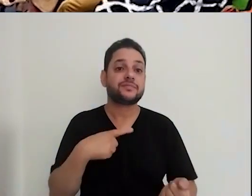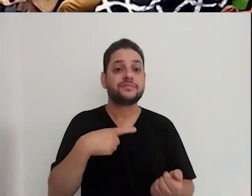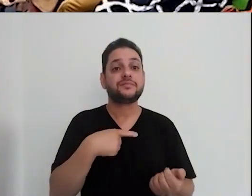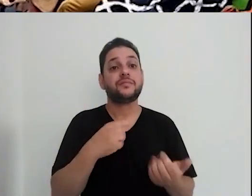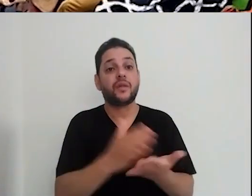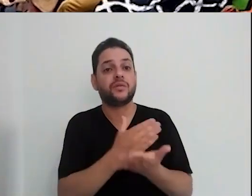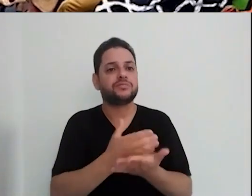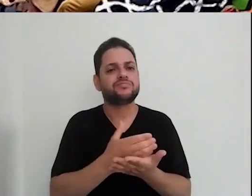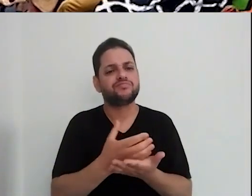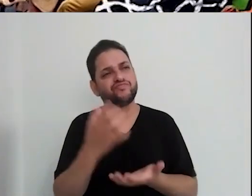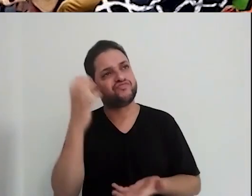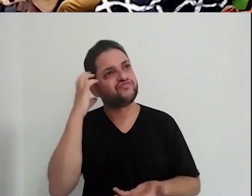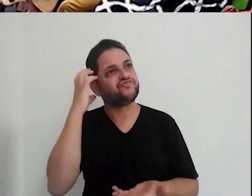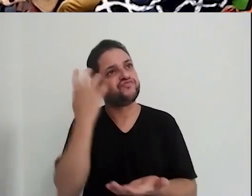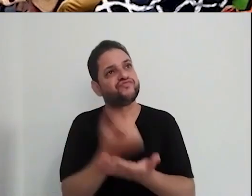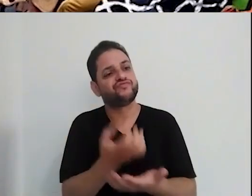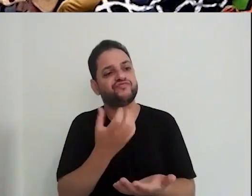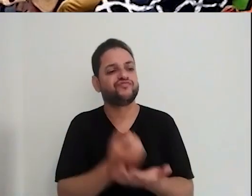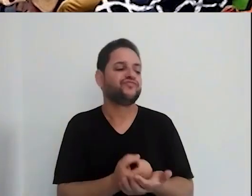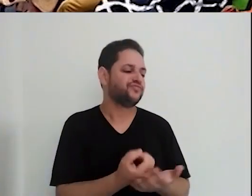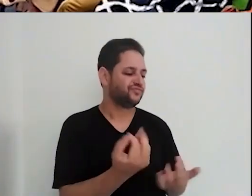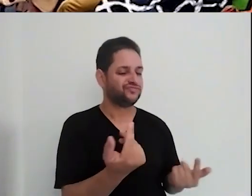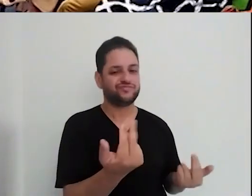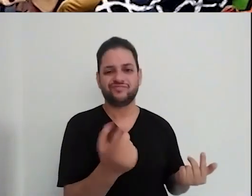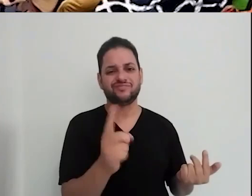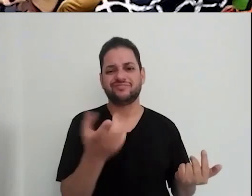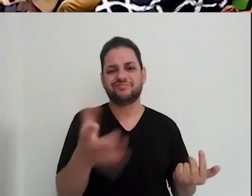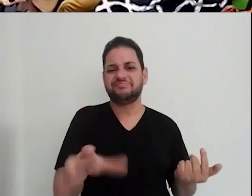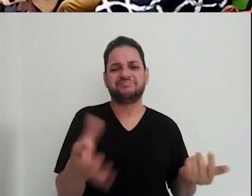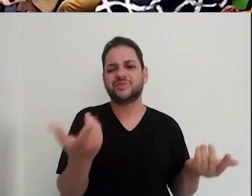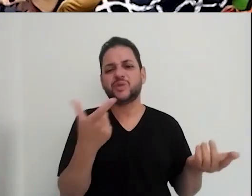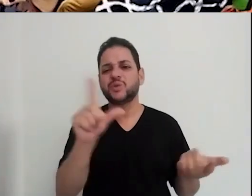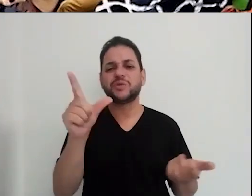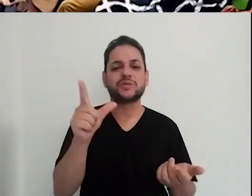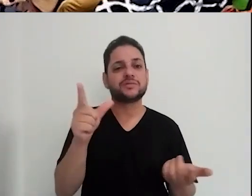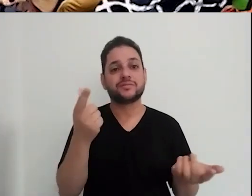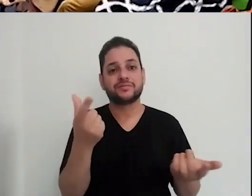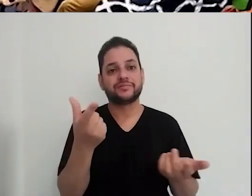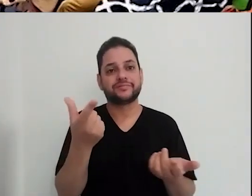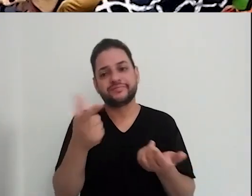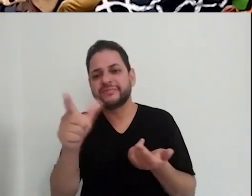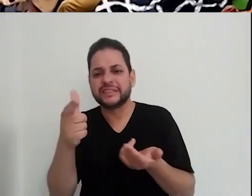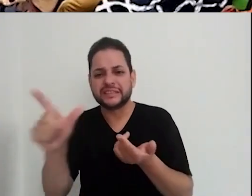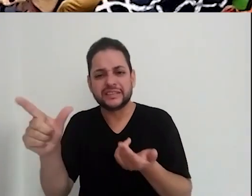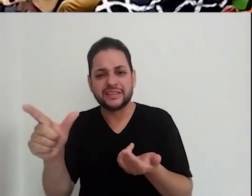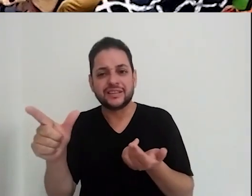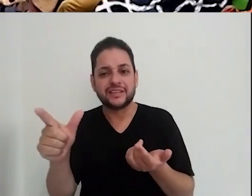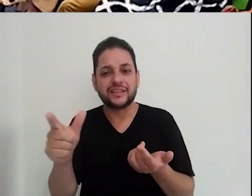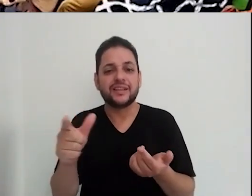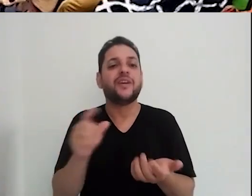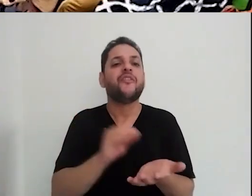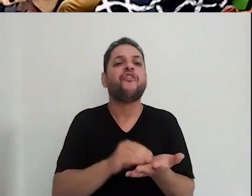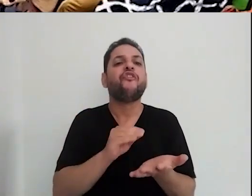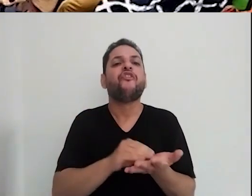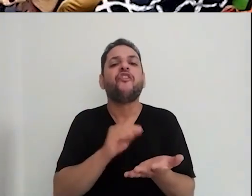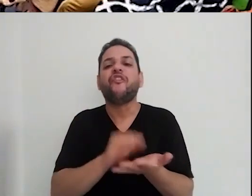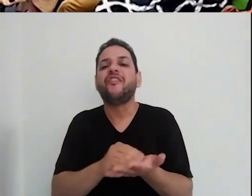e falei, não é igual, não era isso que eu queria. E a gente fica meio órfão, né? E acho